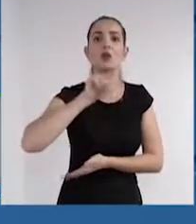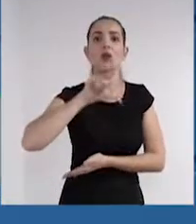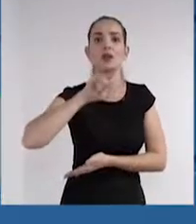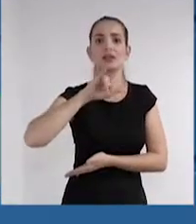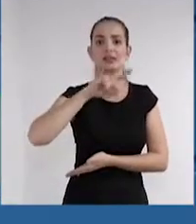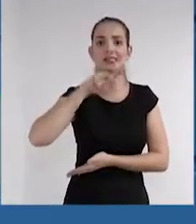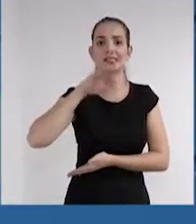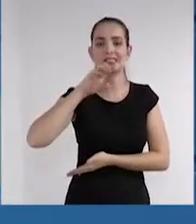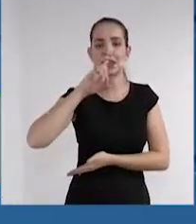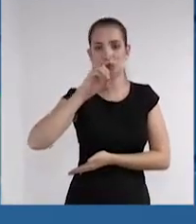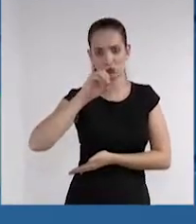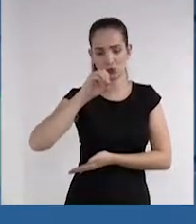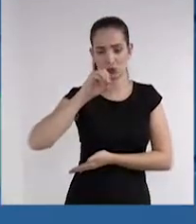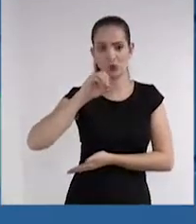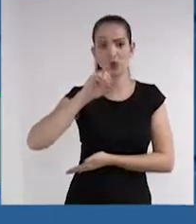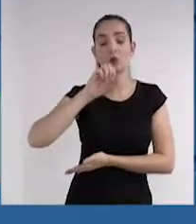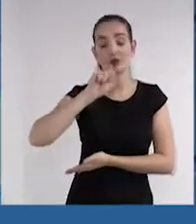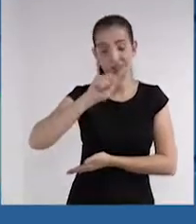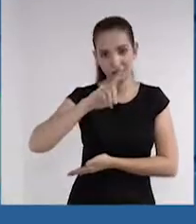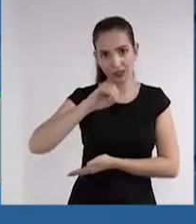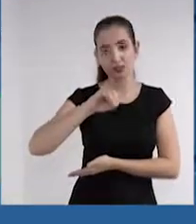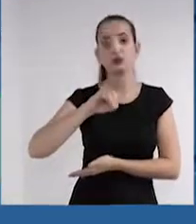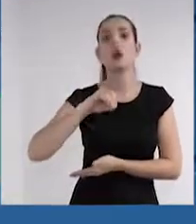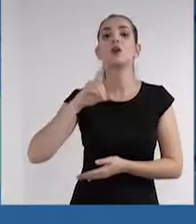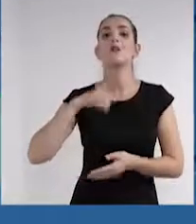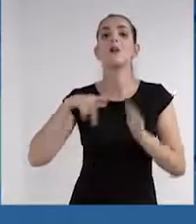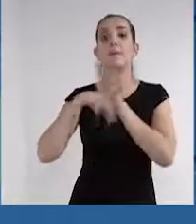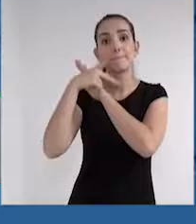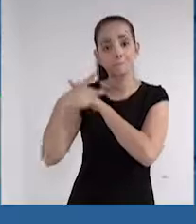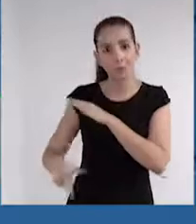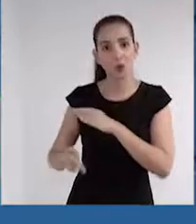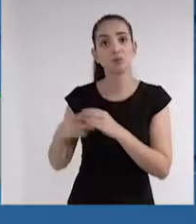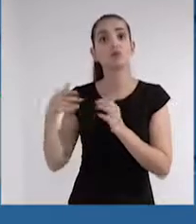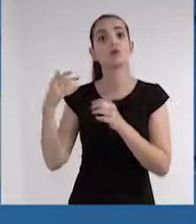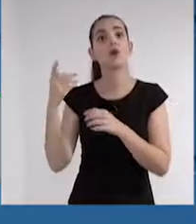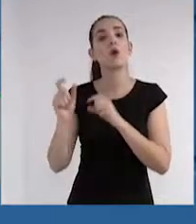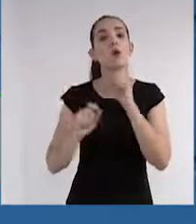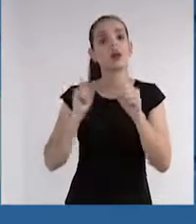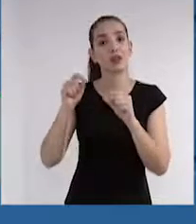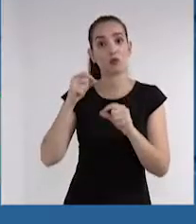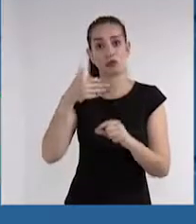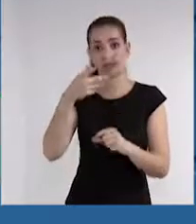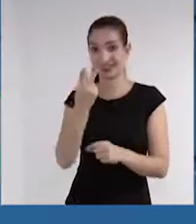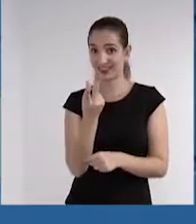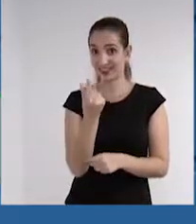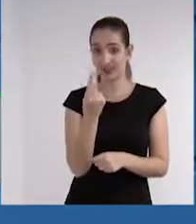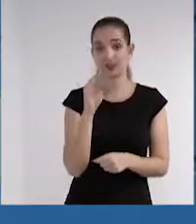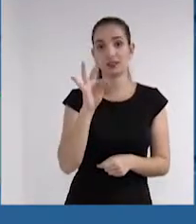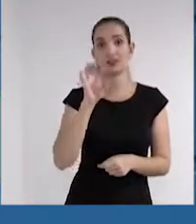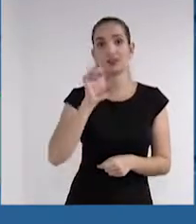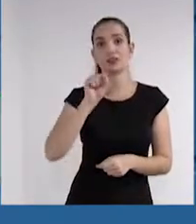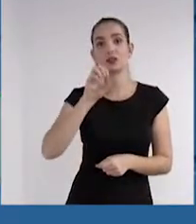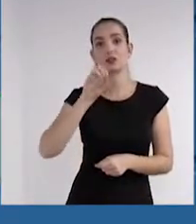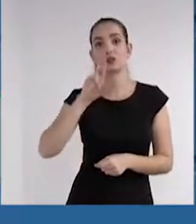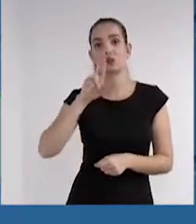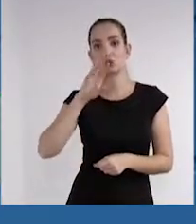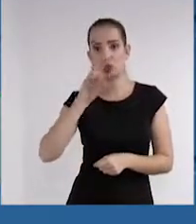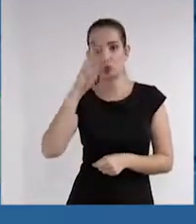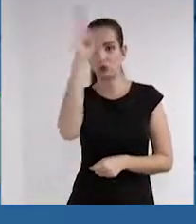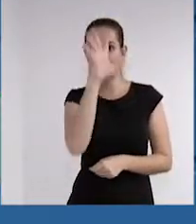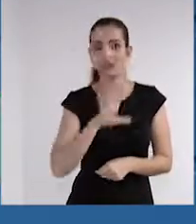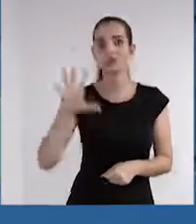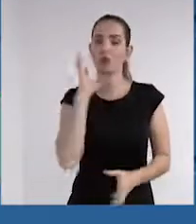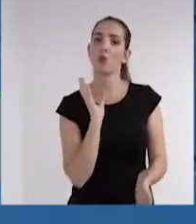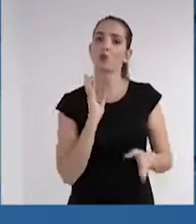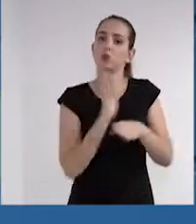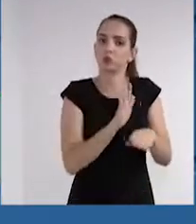com o risco do Tesouro Nacional. É esse que são os recursos dados para quem faz os primeiros financiamentos da reforma agrária. A partir